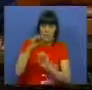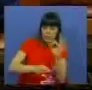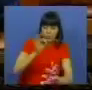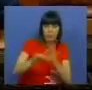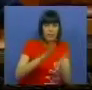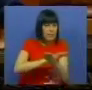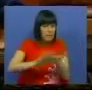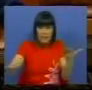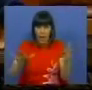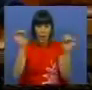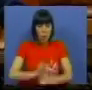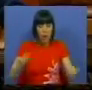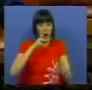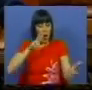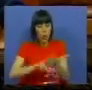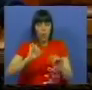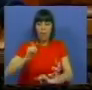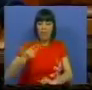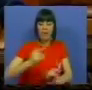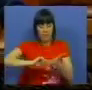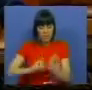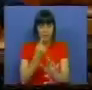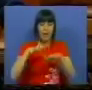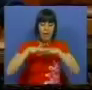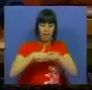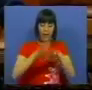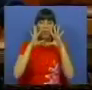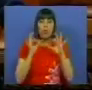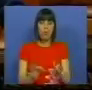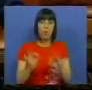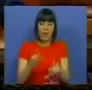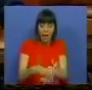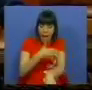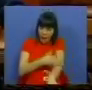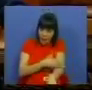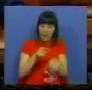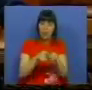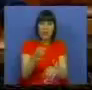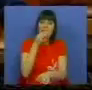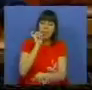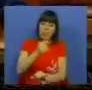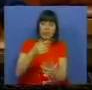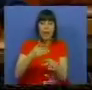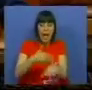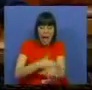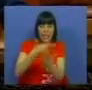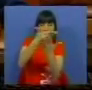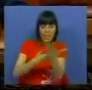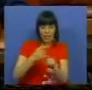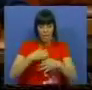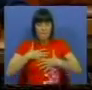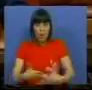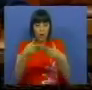sem reconhecer o direito e a necessidade de uma rede de cuidados paliativos, falar de declarações antecipadas de